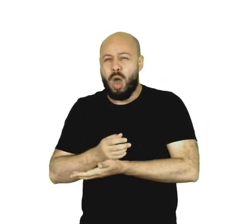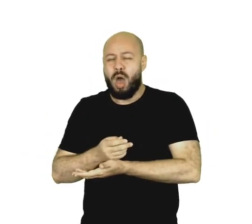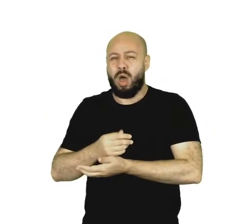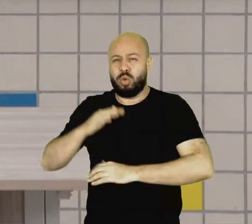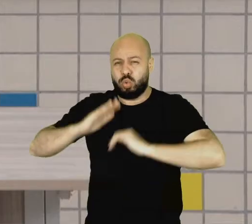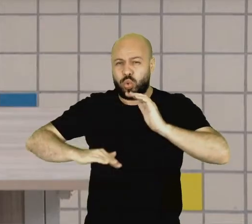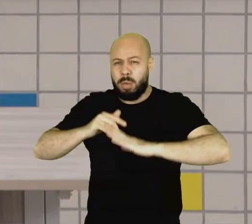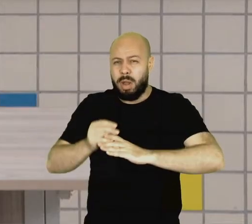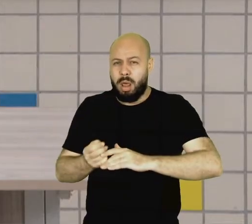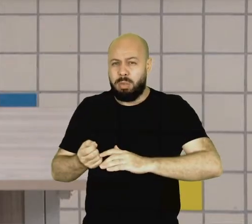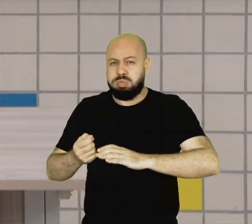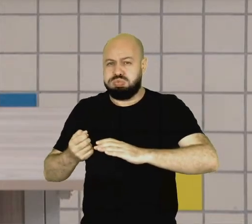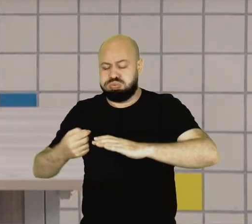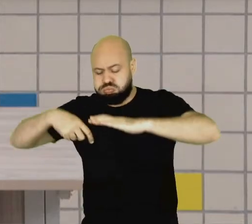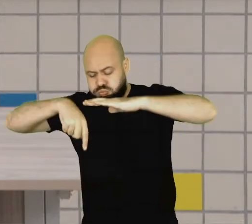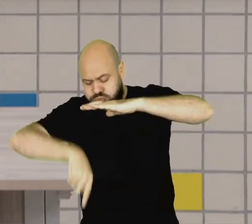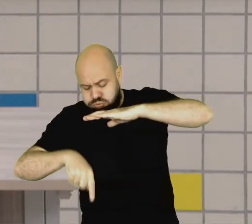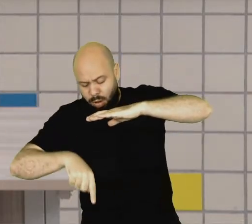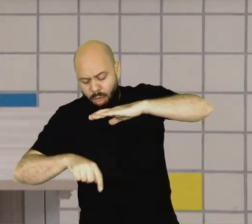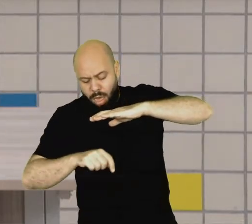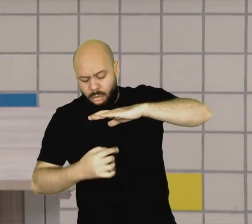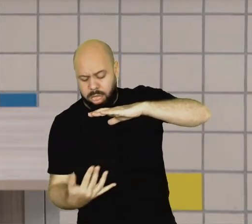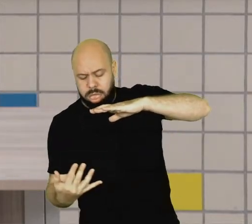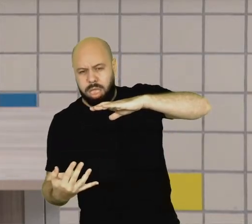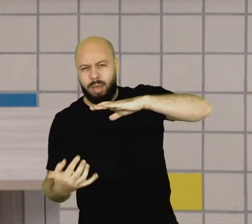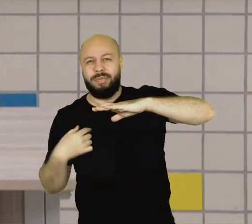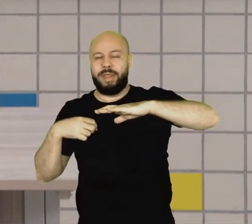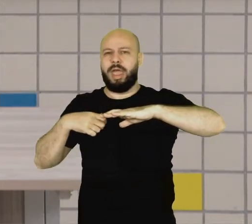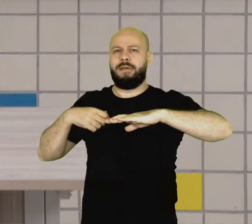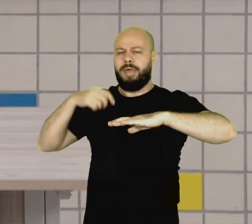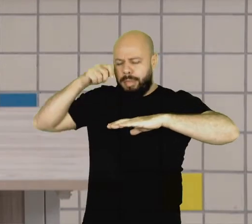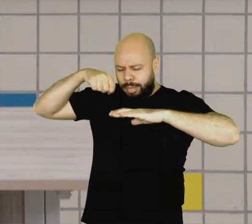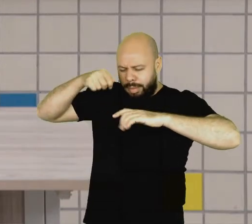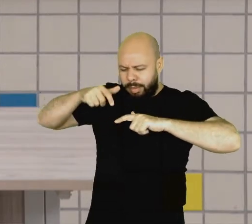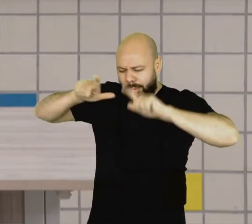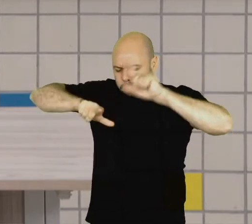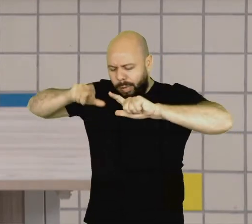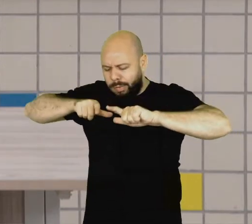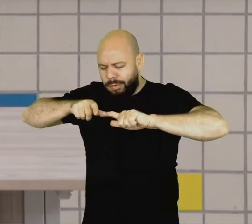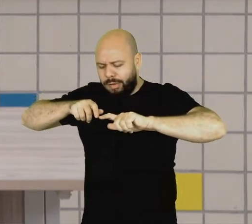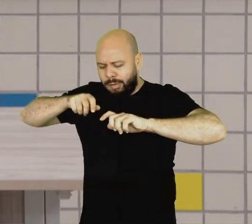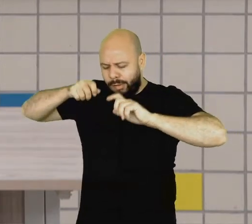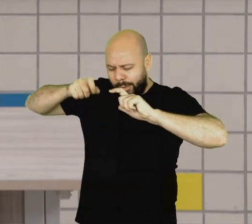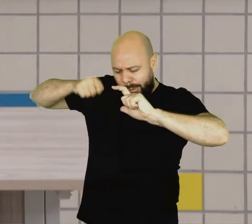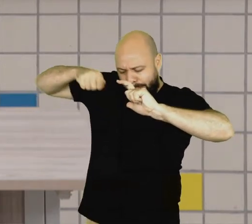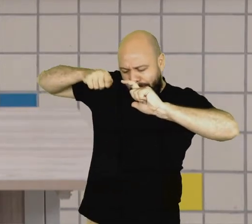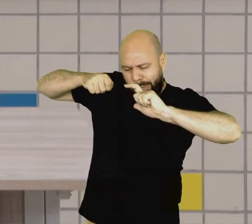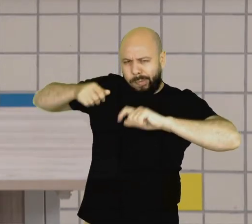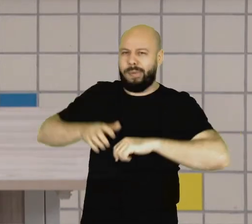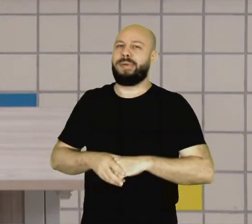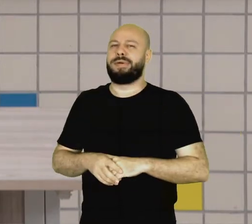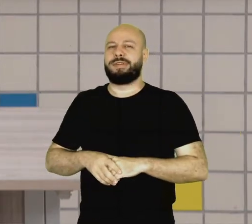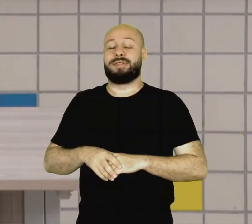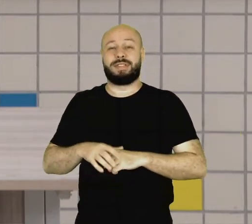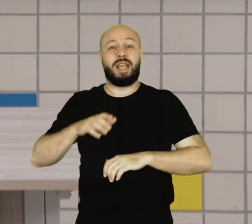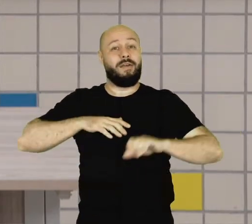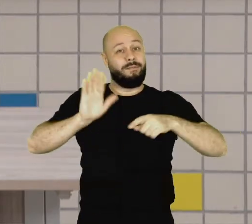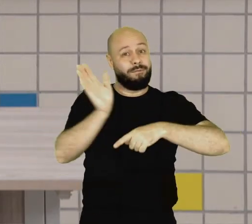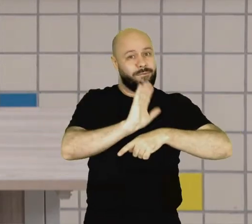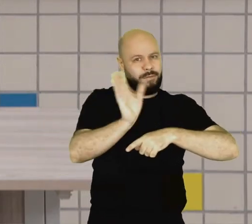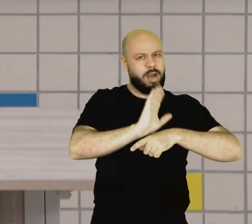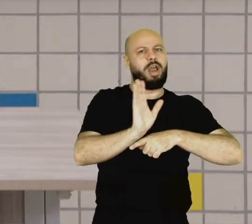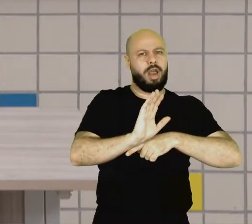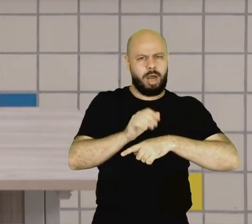e foi um resgate bastante emocionante, televisionado. Muita gente ficou assistindo, tem um filme inclusive